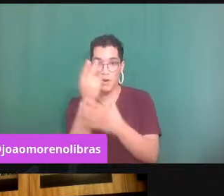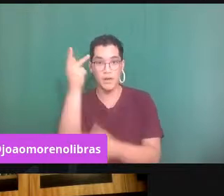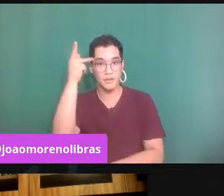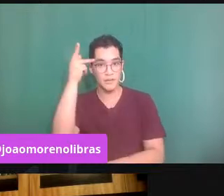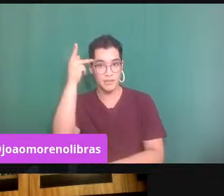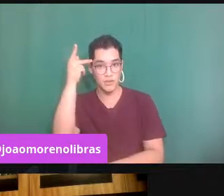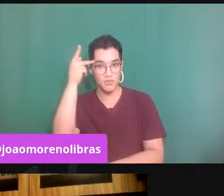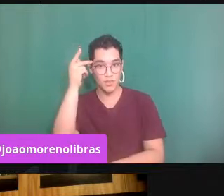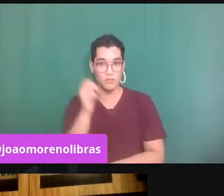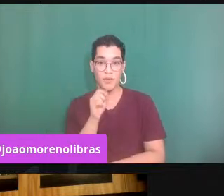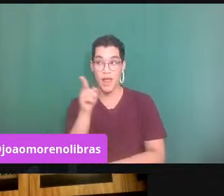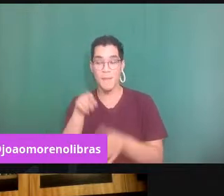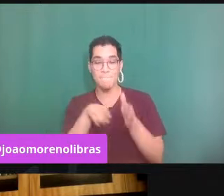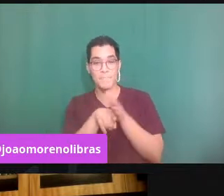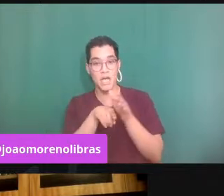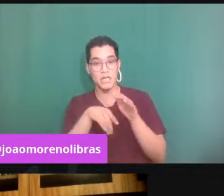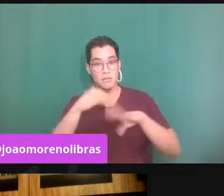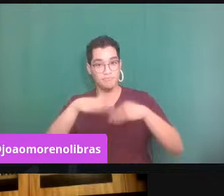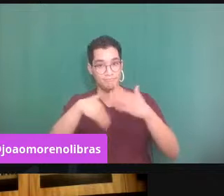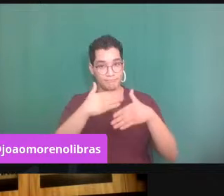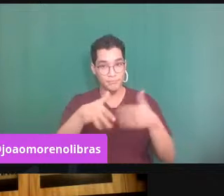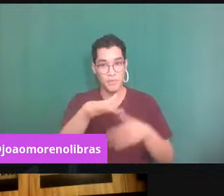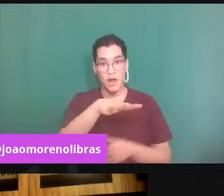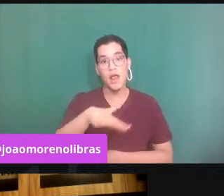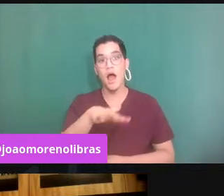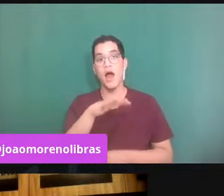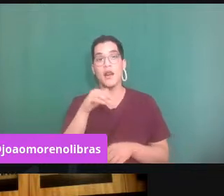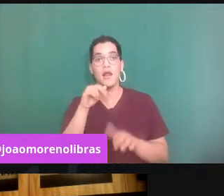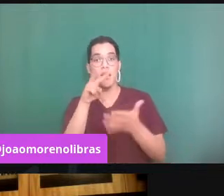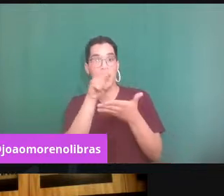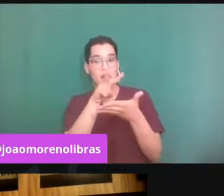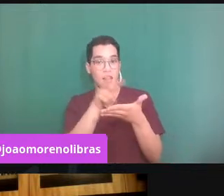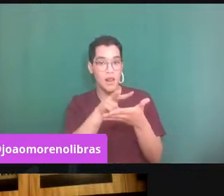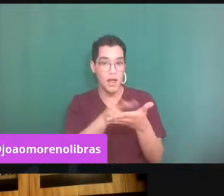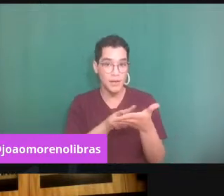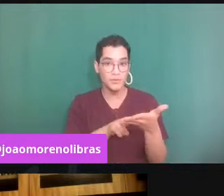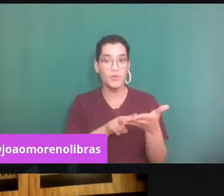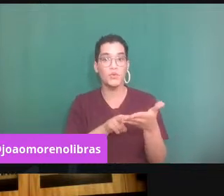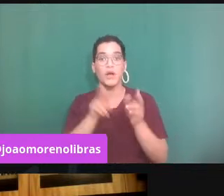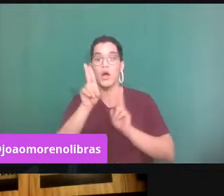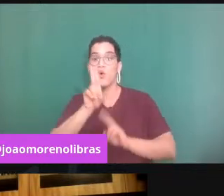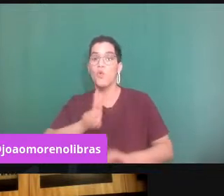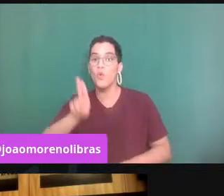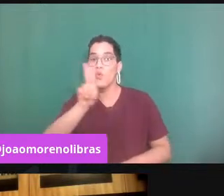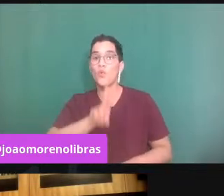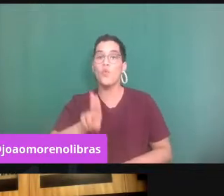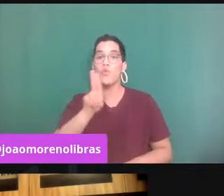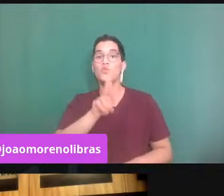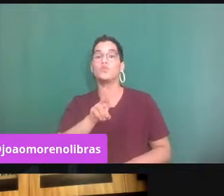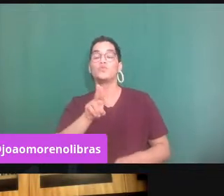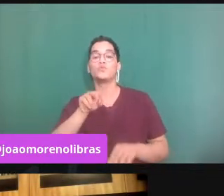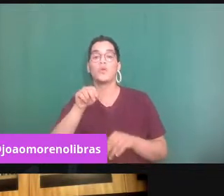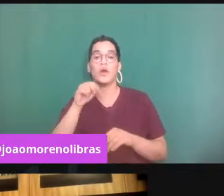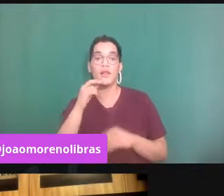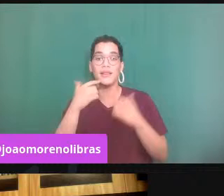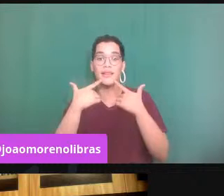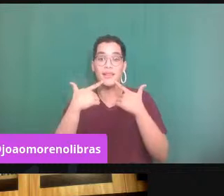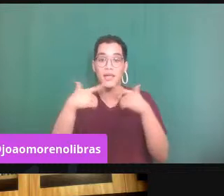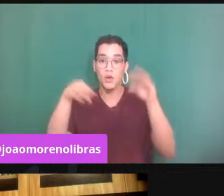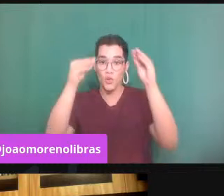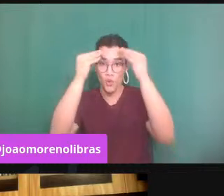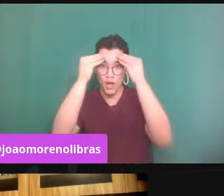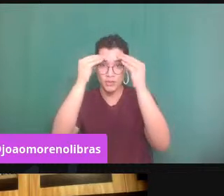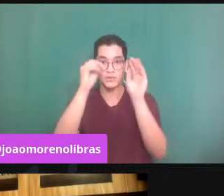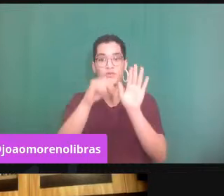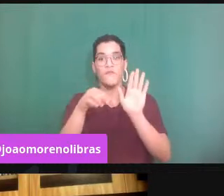à leitura, escrita, uso da linguagem verbal em ambientes virtuais de aprendizagem, linguagem jurídica